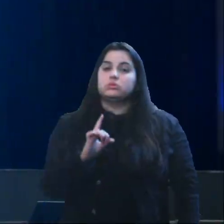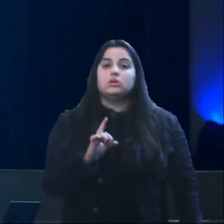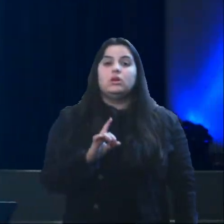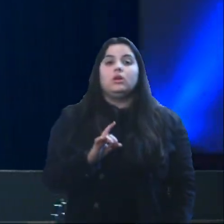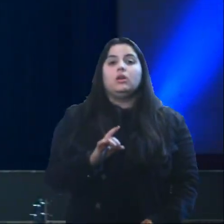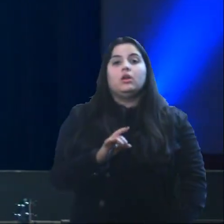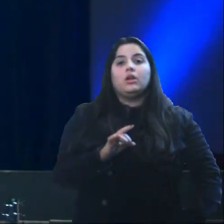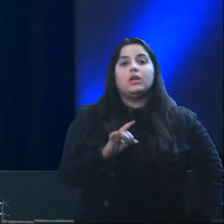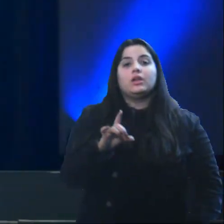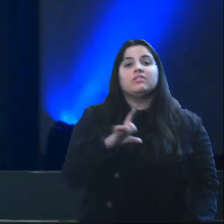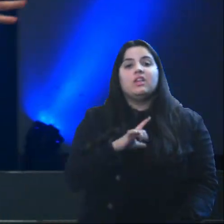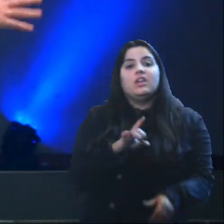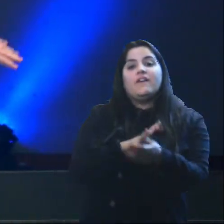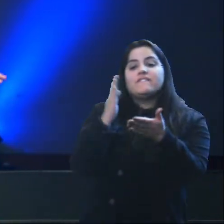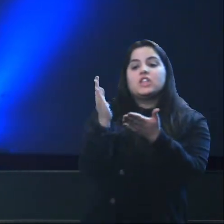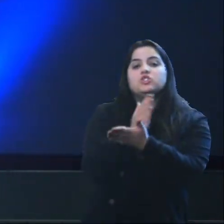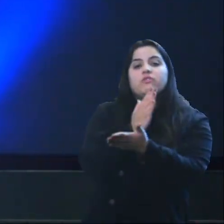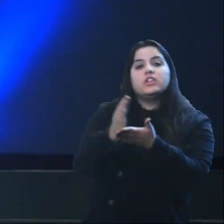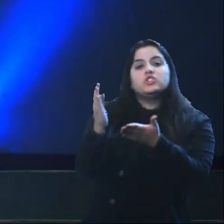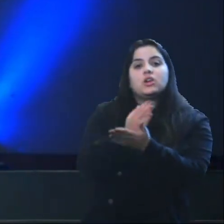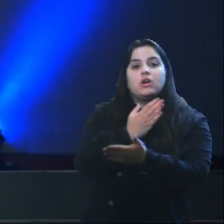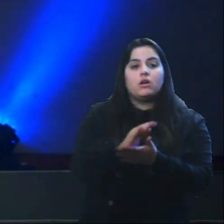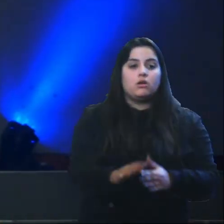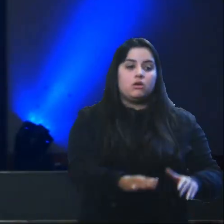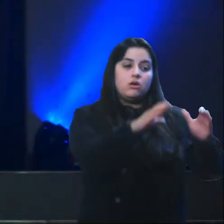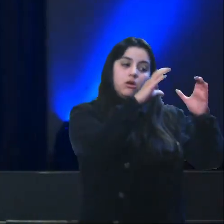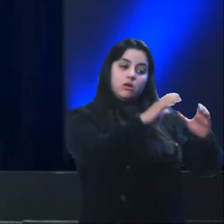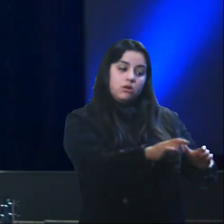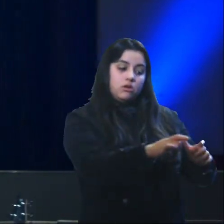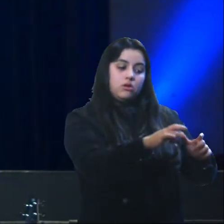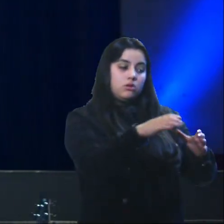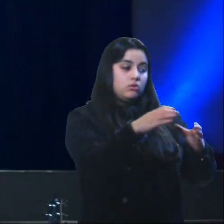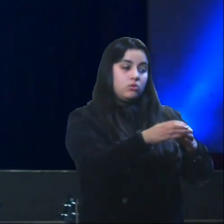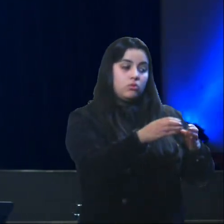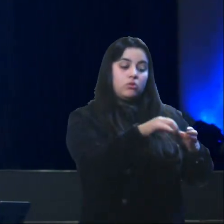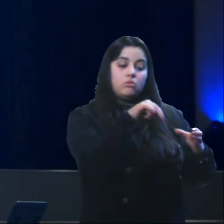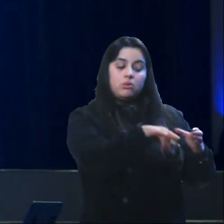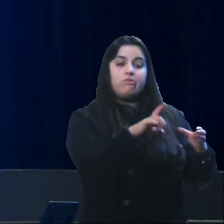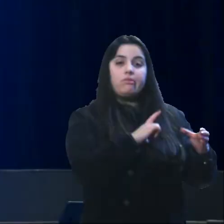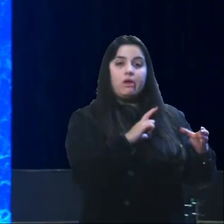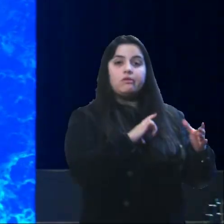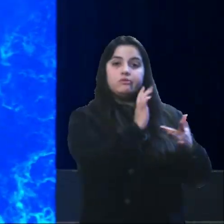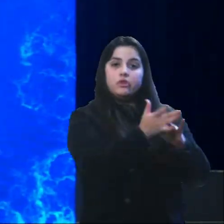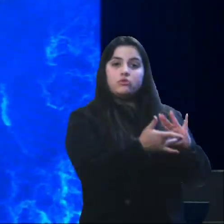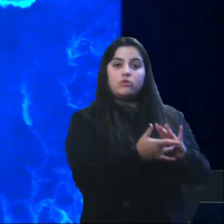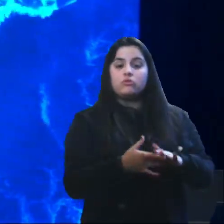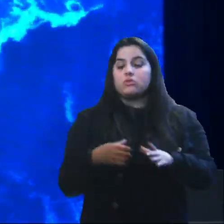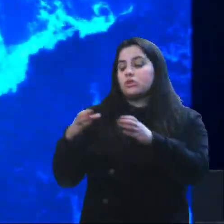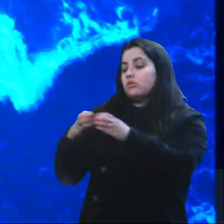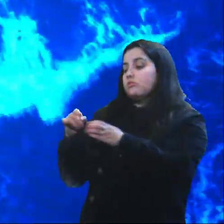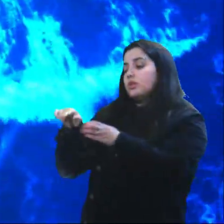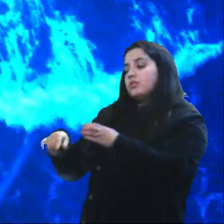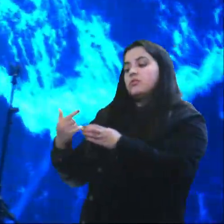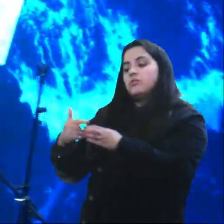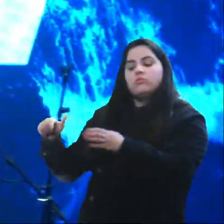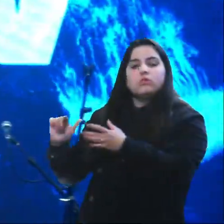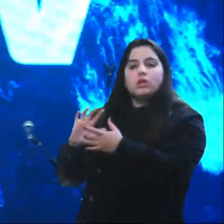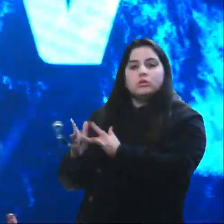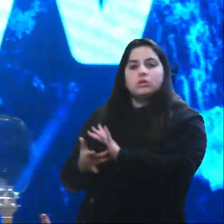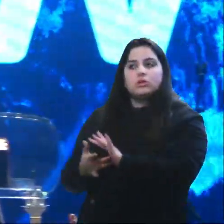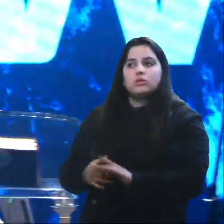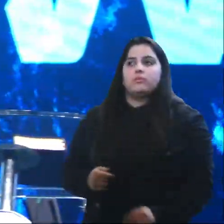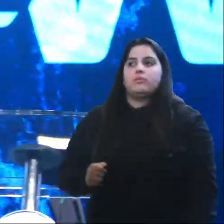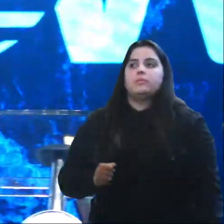pessoas que estavam com ele e as que não estavam com ele. E aí João Batista começa a falar isso